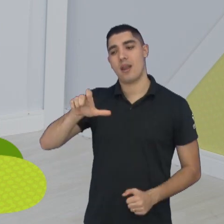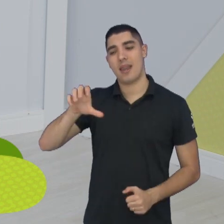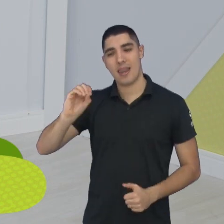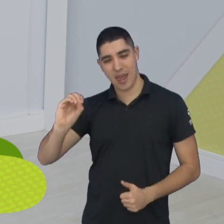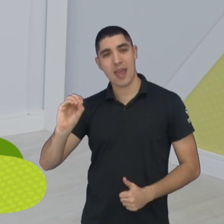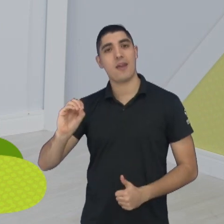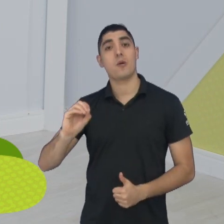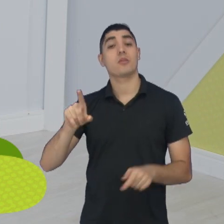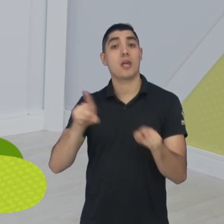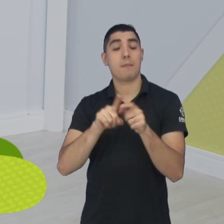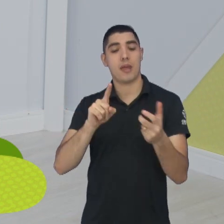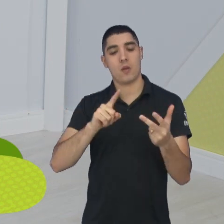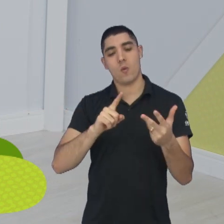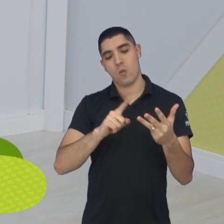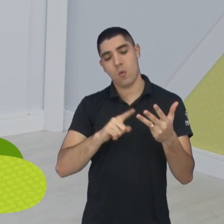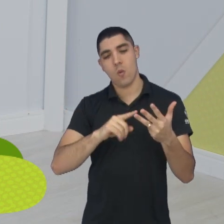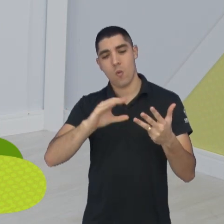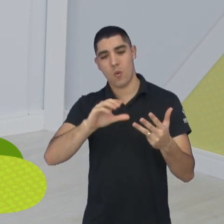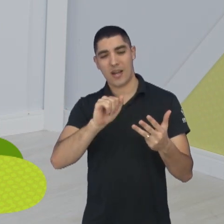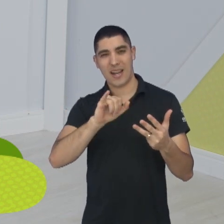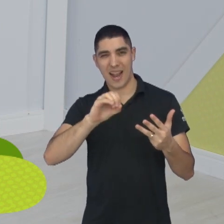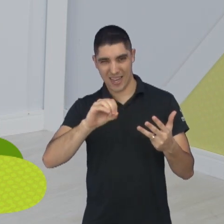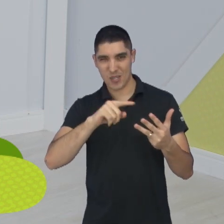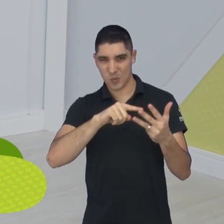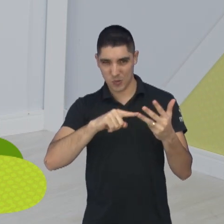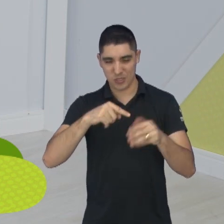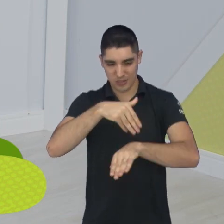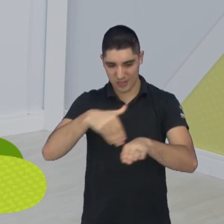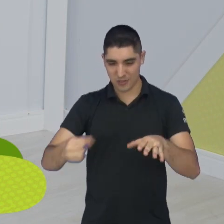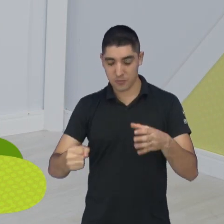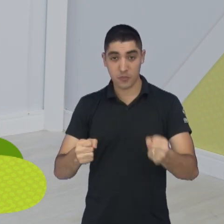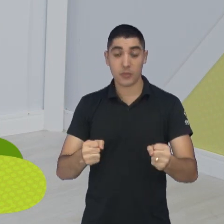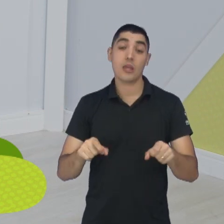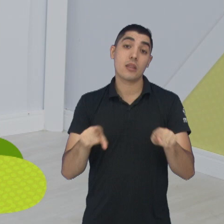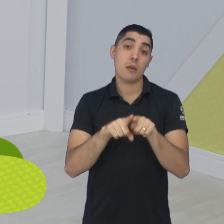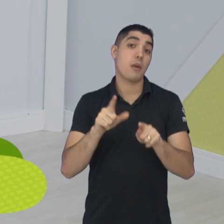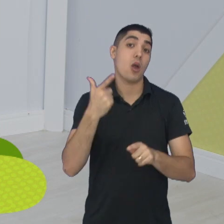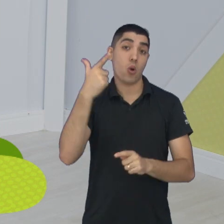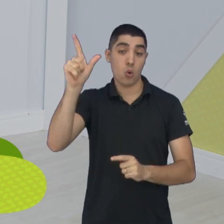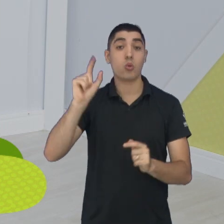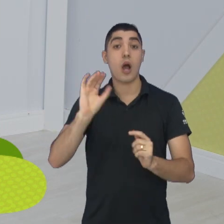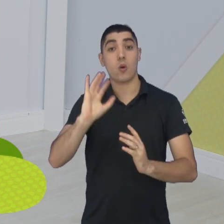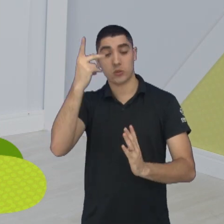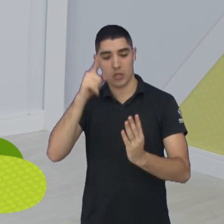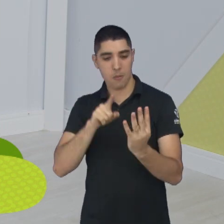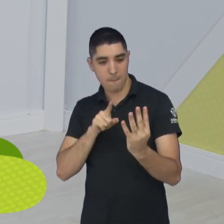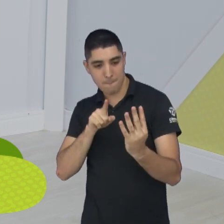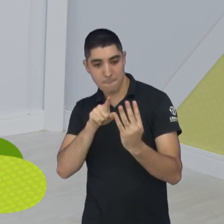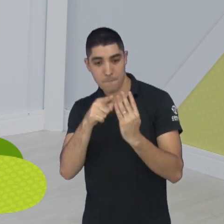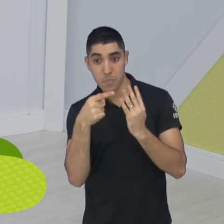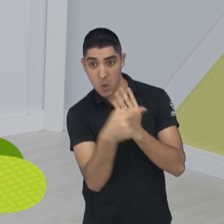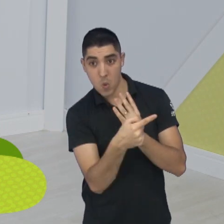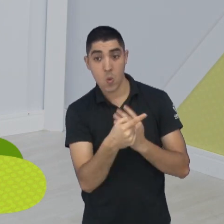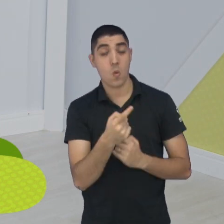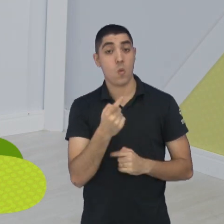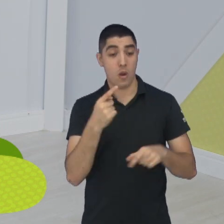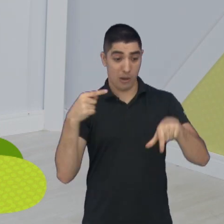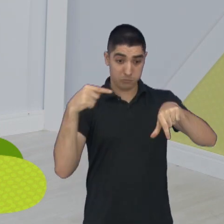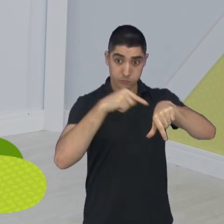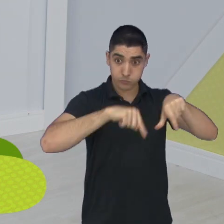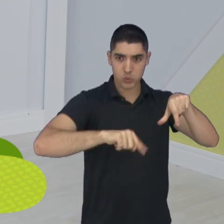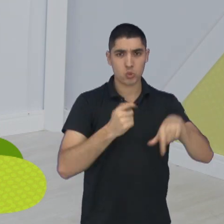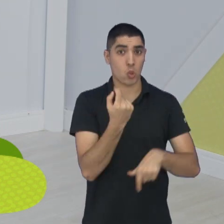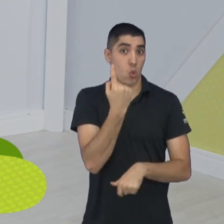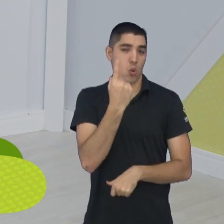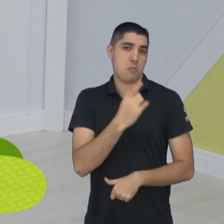passaram sustos na partida. E aquela bola na trave, uma cobrança de falta que acabou desviando na barreira e acabou assustando o São José, mas só isso o Capivariano